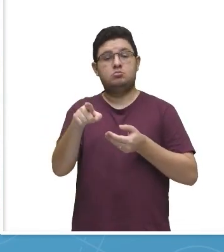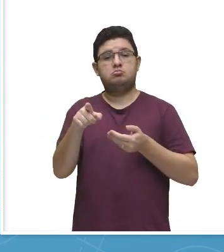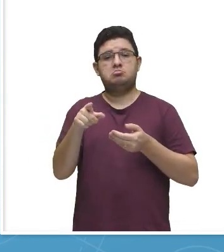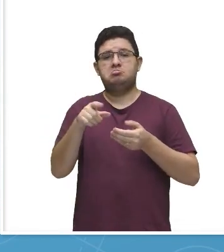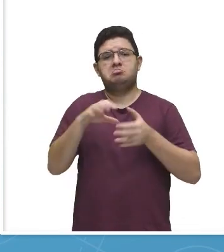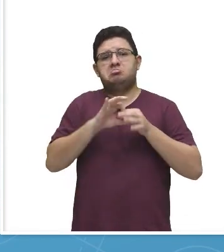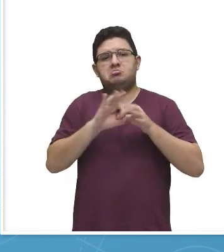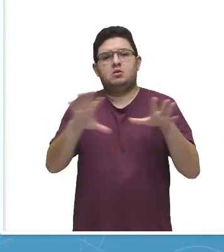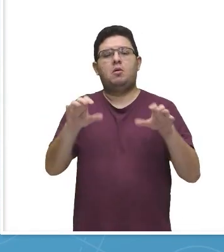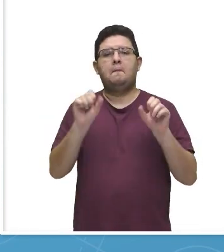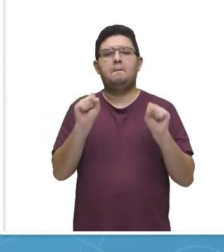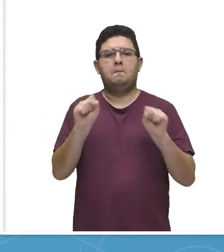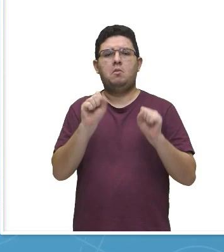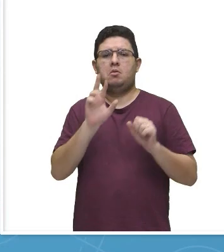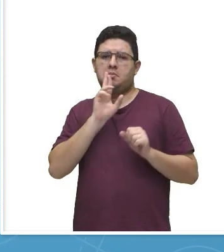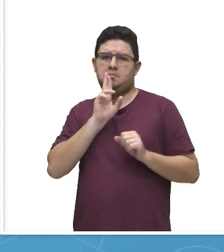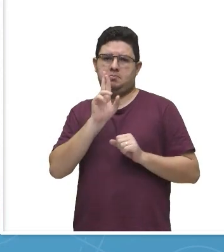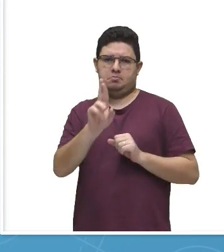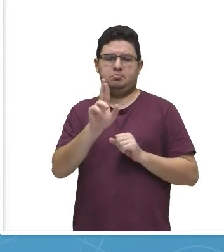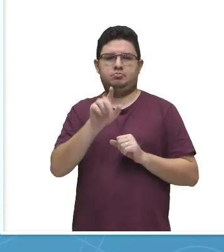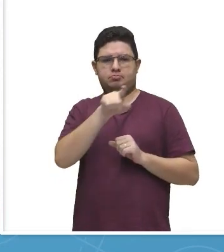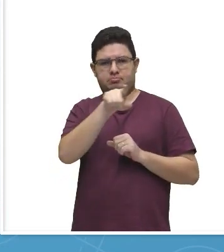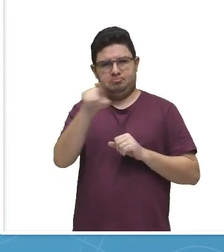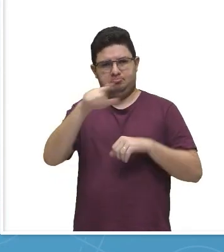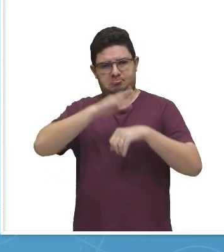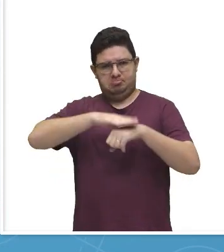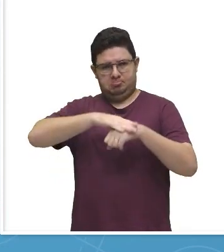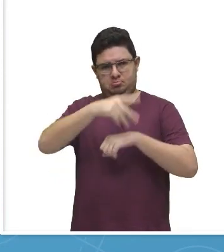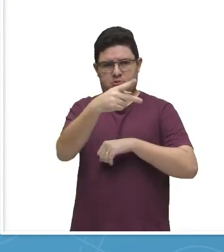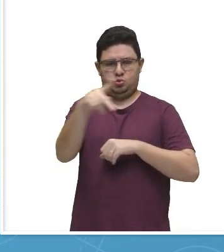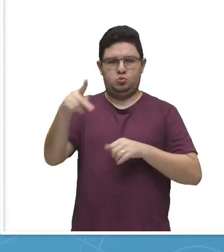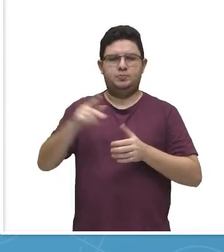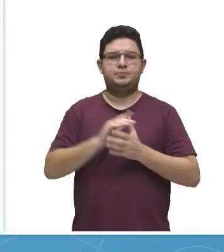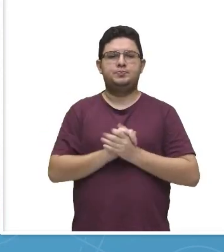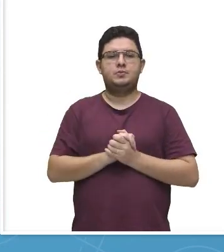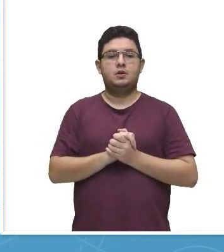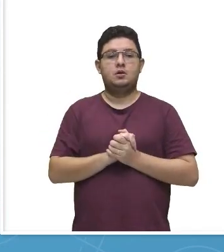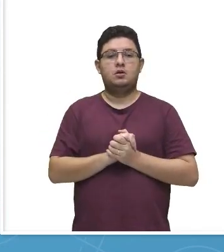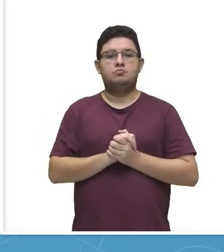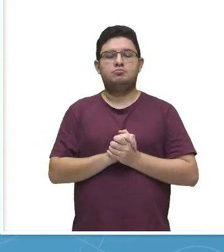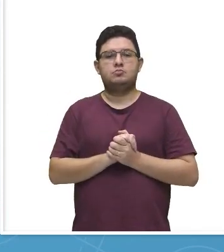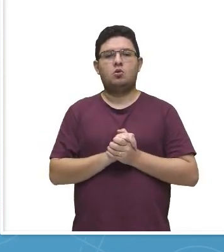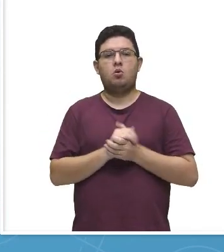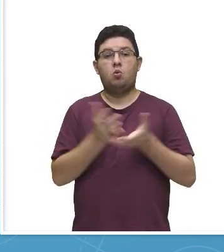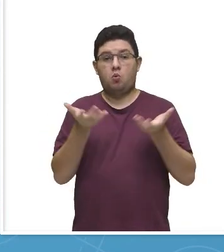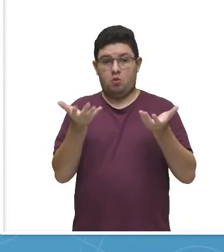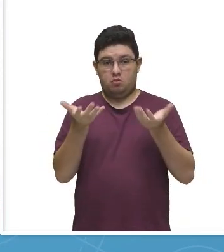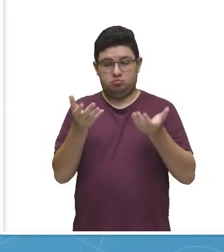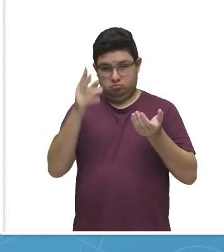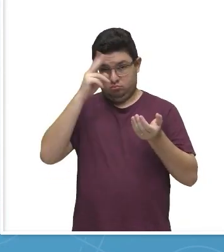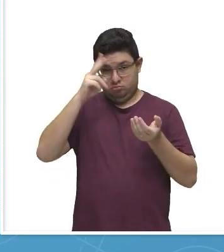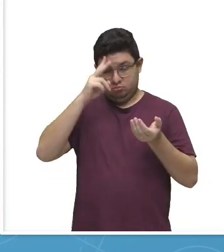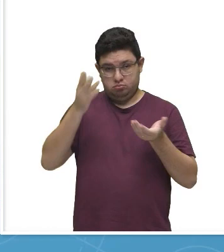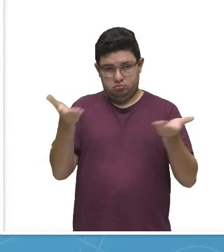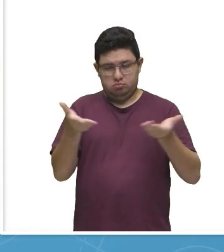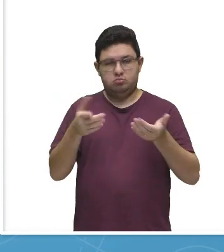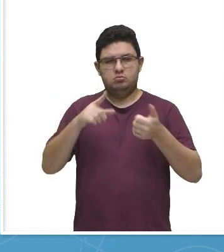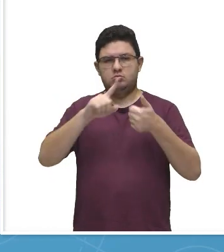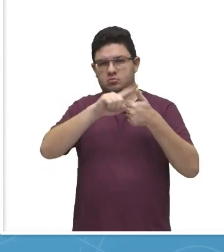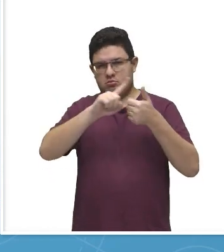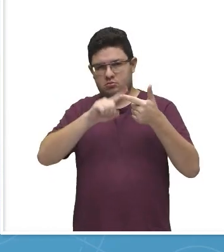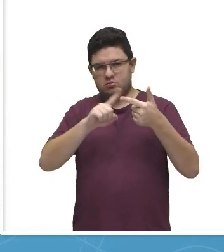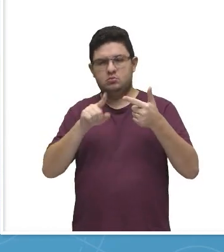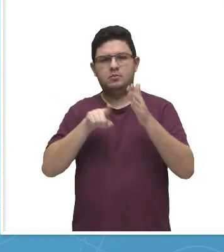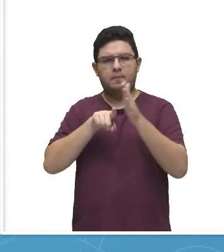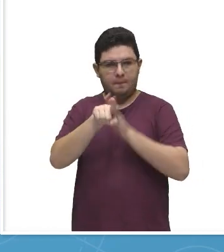nos desenvolvimentos das DLIs. Gostaria de frisar aqui um momento que ambas as questões, tanto a primeira questão como a